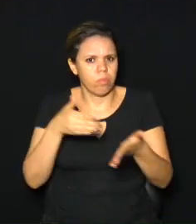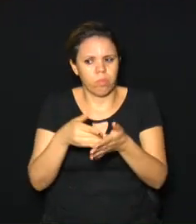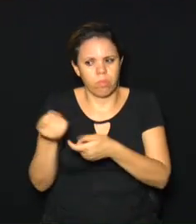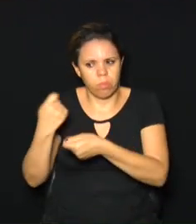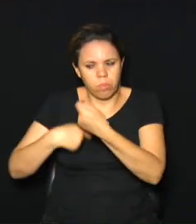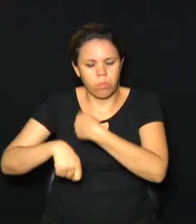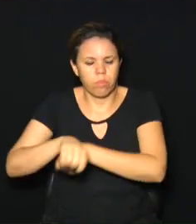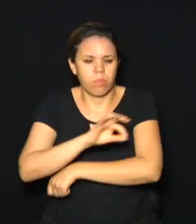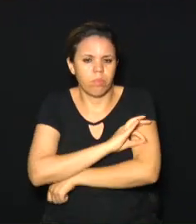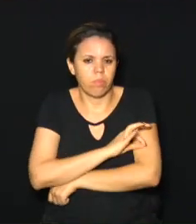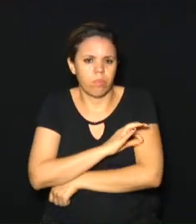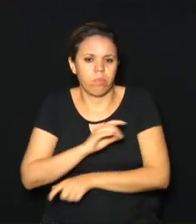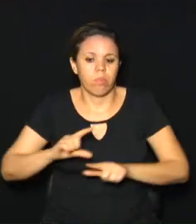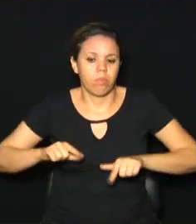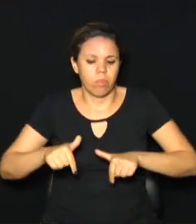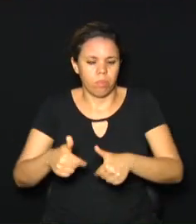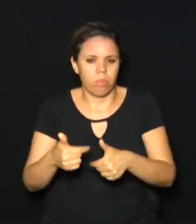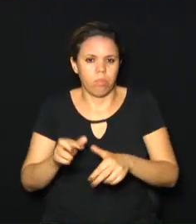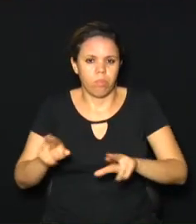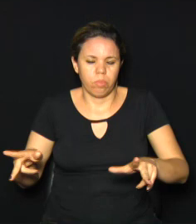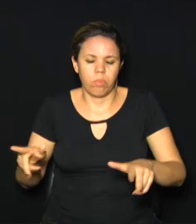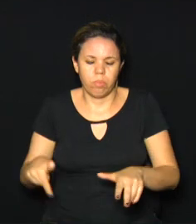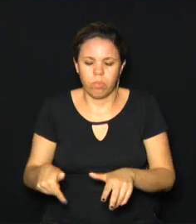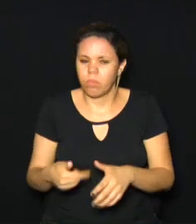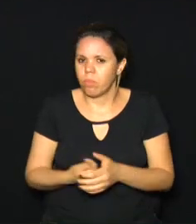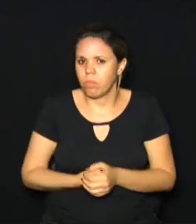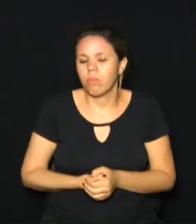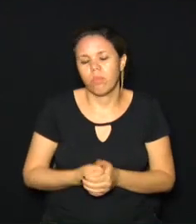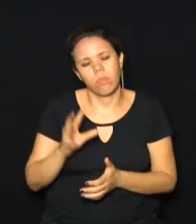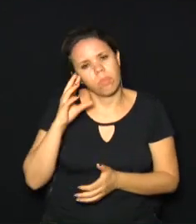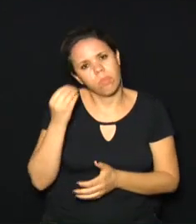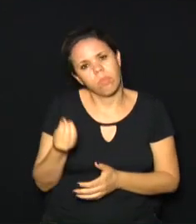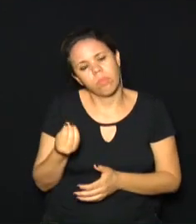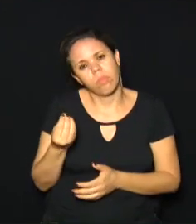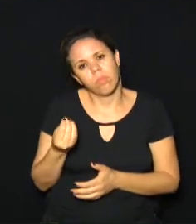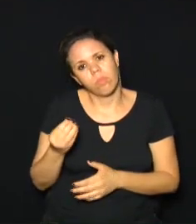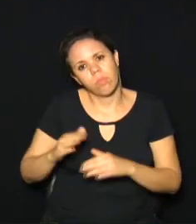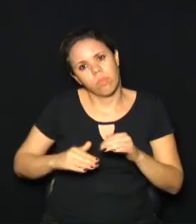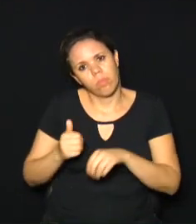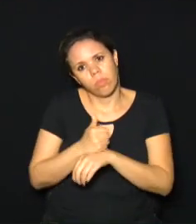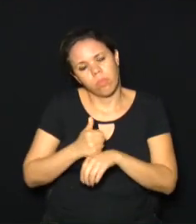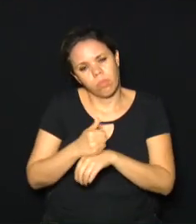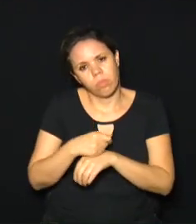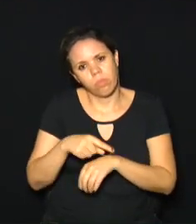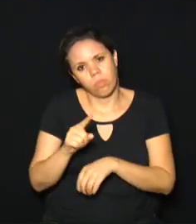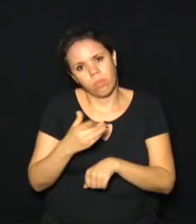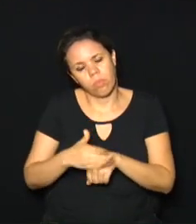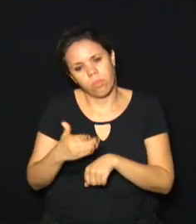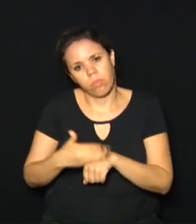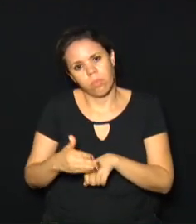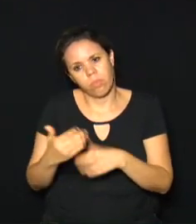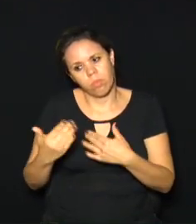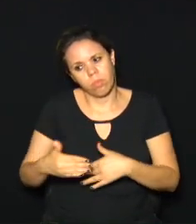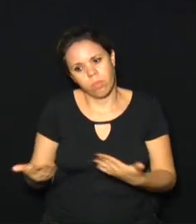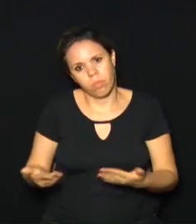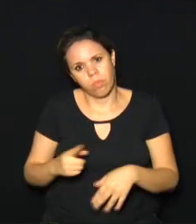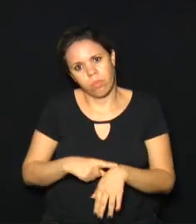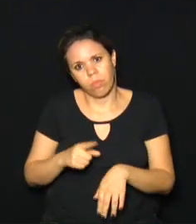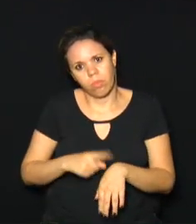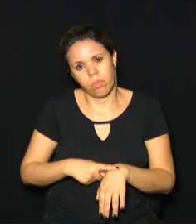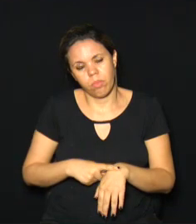administração de agir de outra maneira aqui. Então, não é razoável se entender que um profissional vai aplicar prova nesse momento. Eu